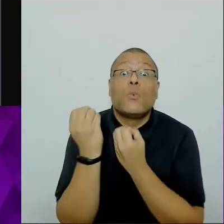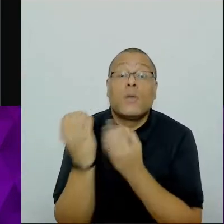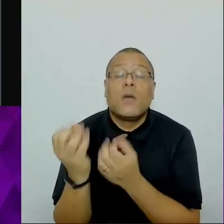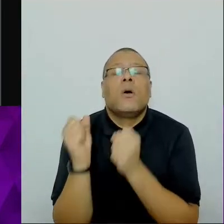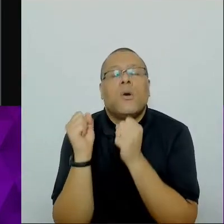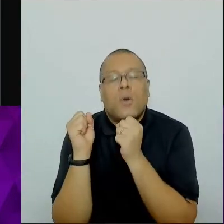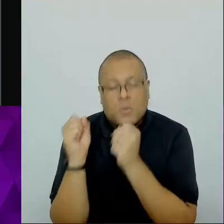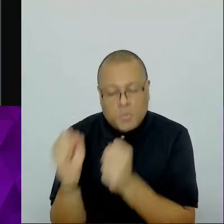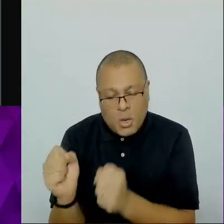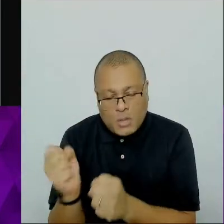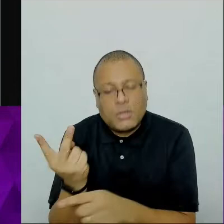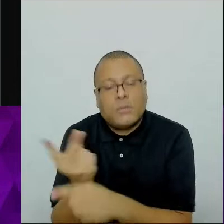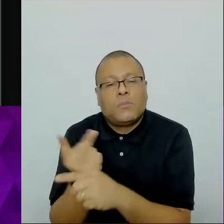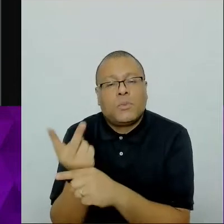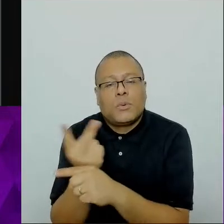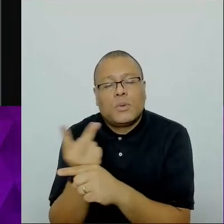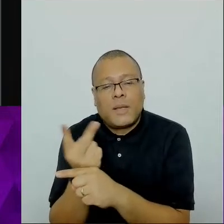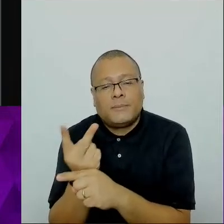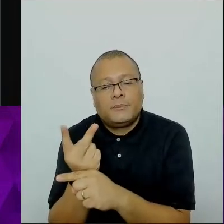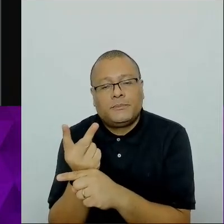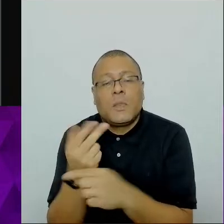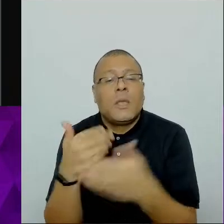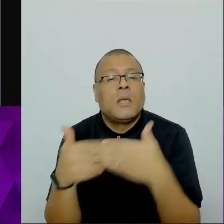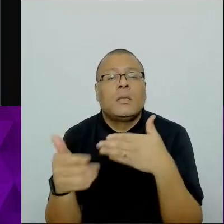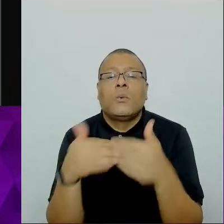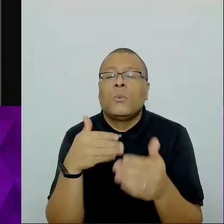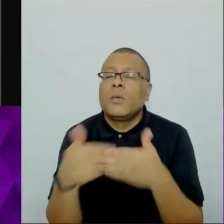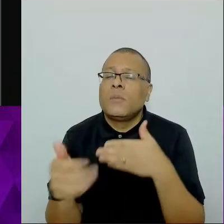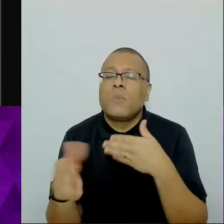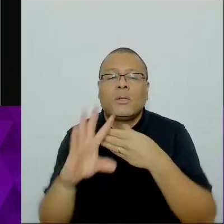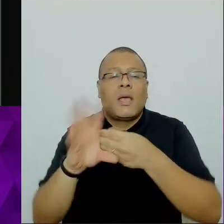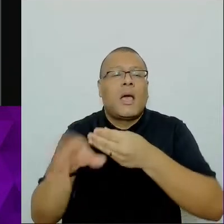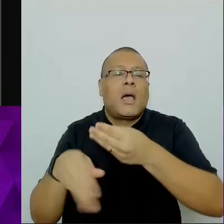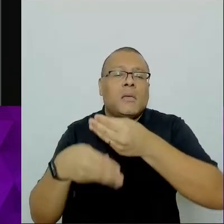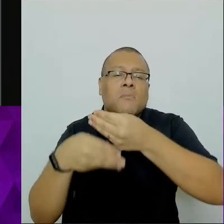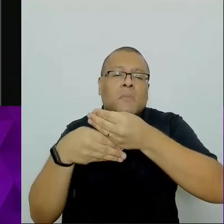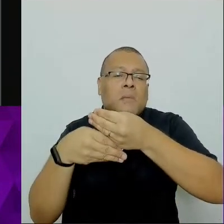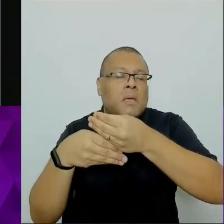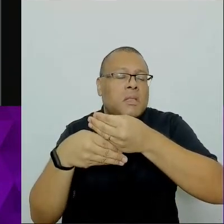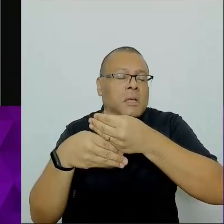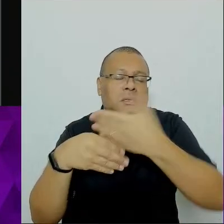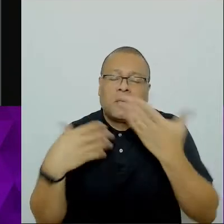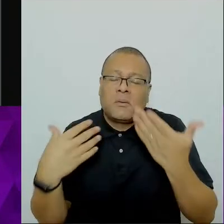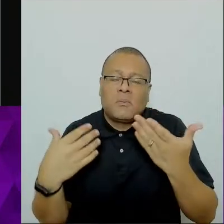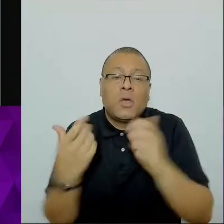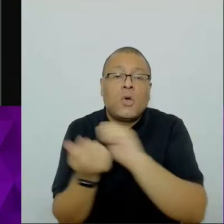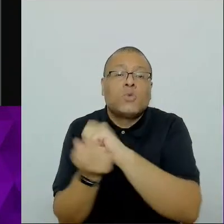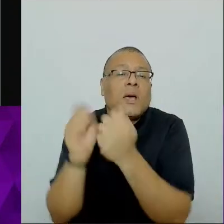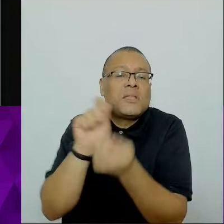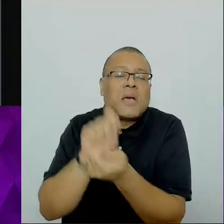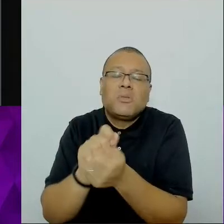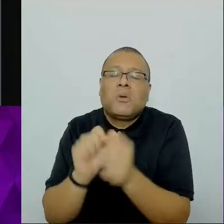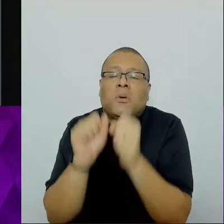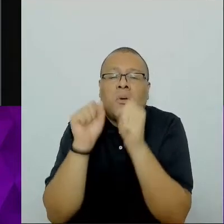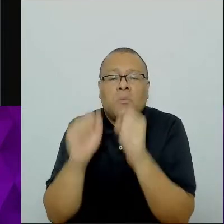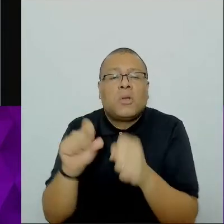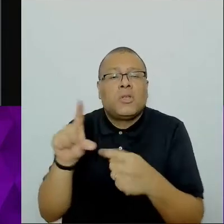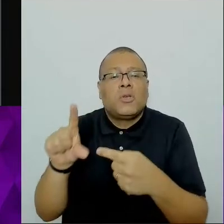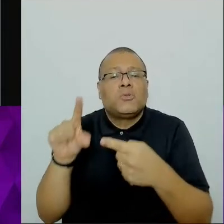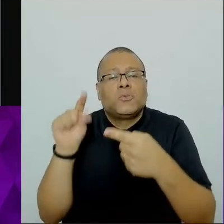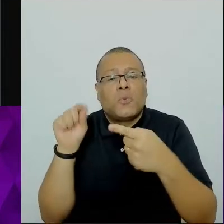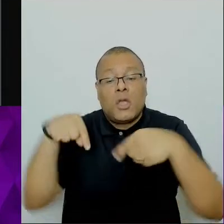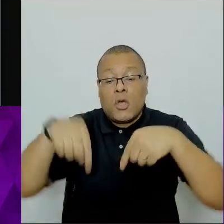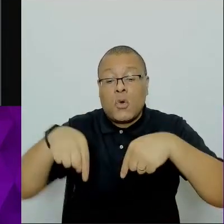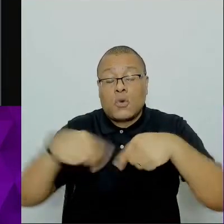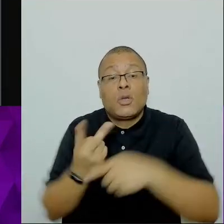esse endereço dependendo ali da implementação do adaptador. O adaptador, se ele escolher hoje